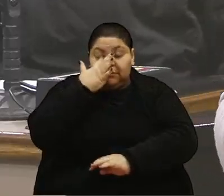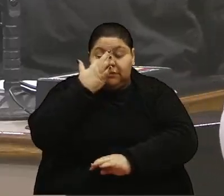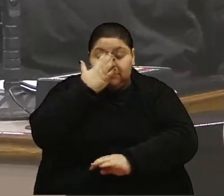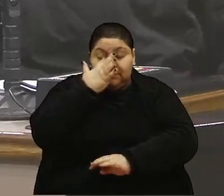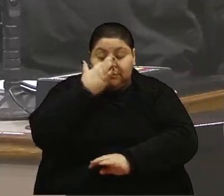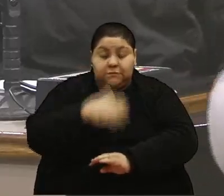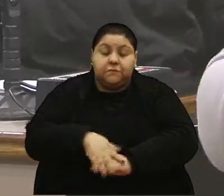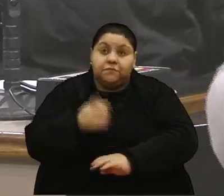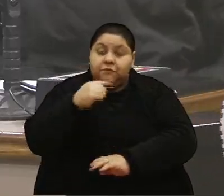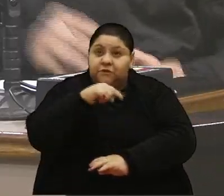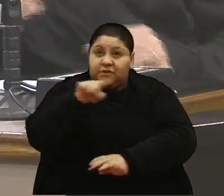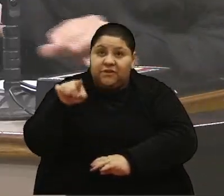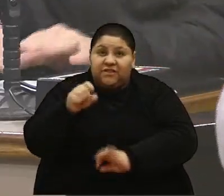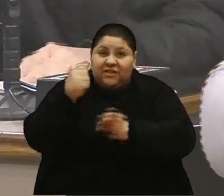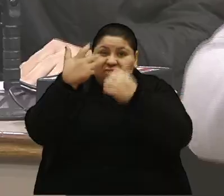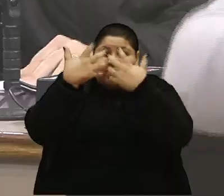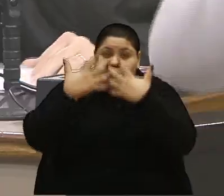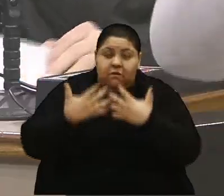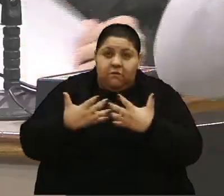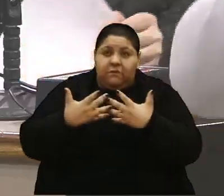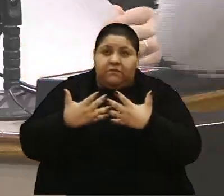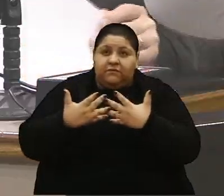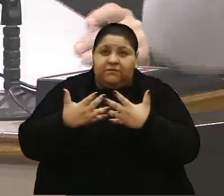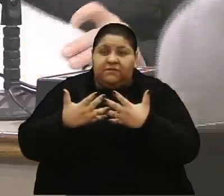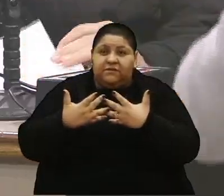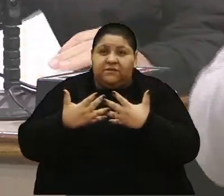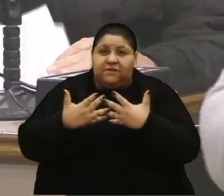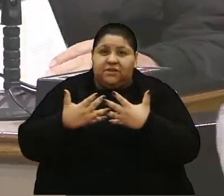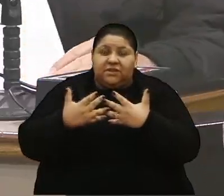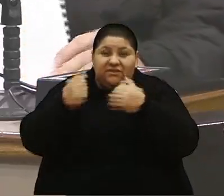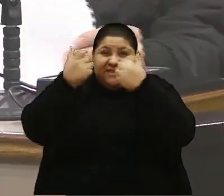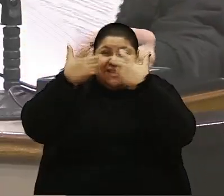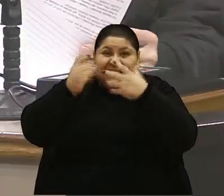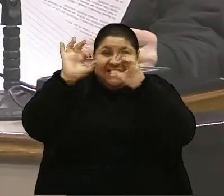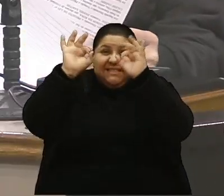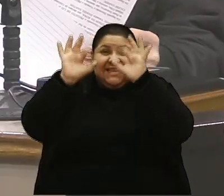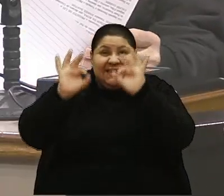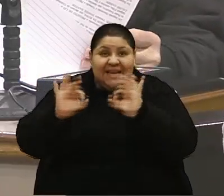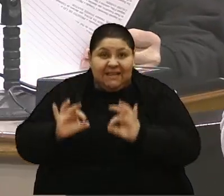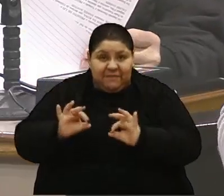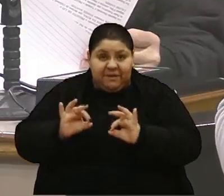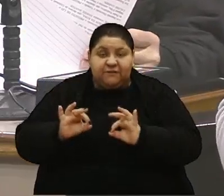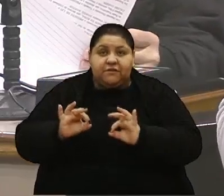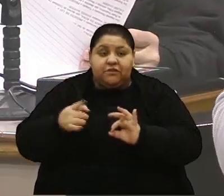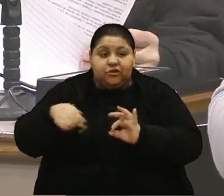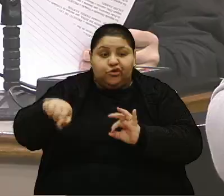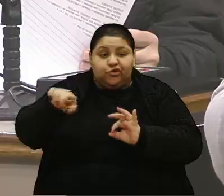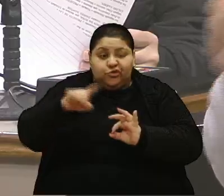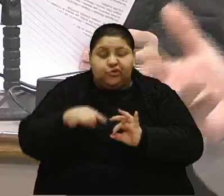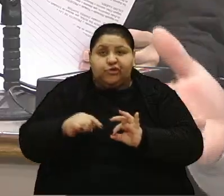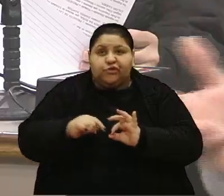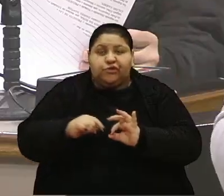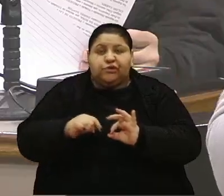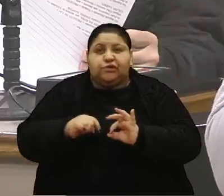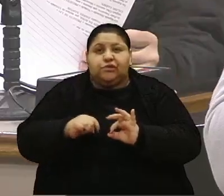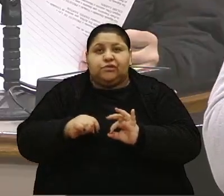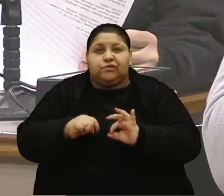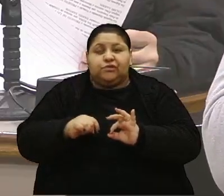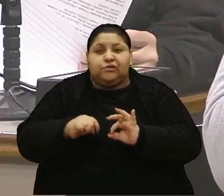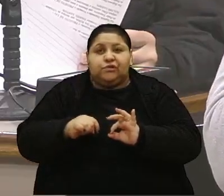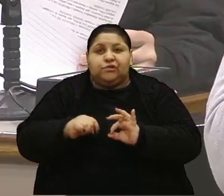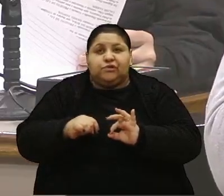quando a gente não esclarece e não coloca todos os pingos nos is, nós acabamos